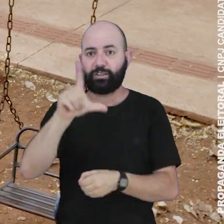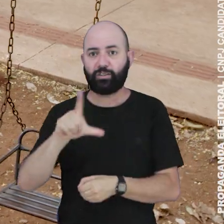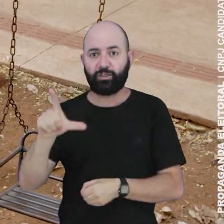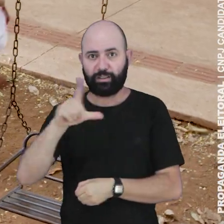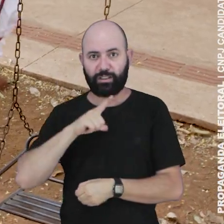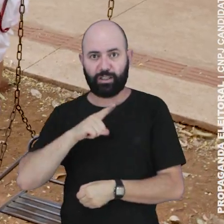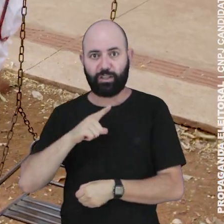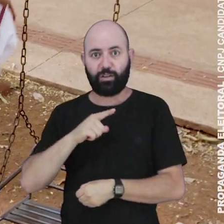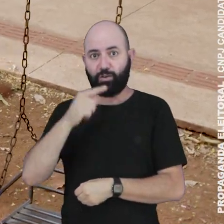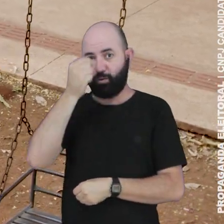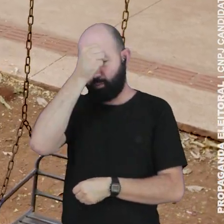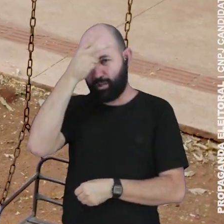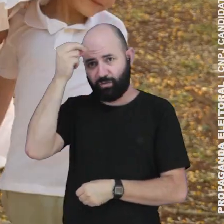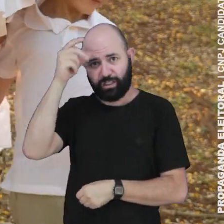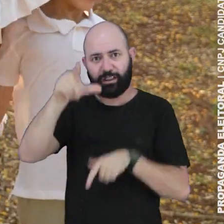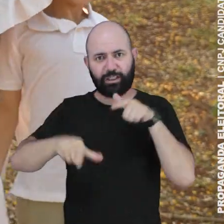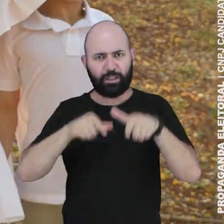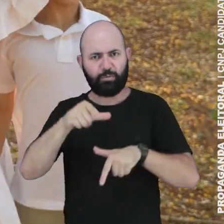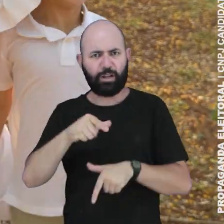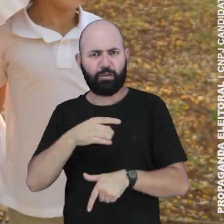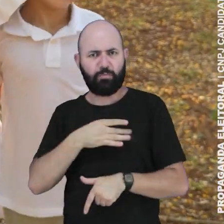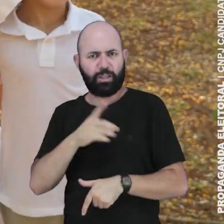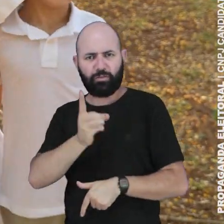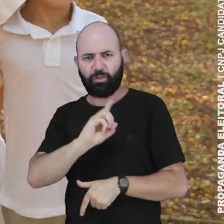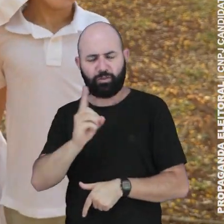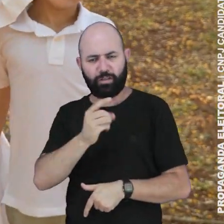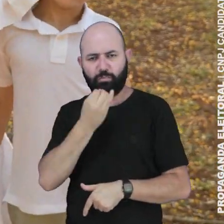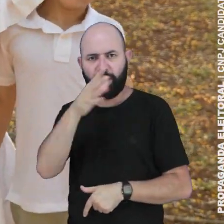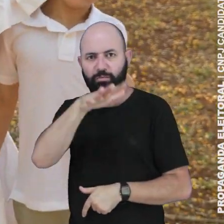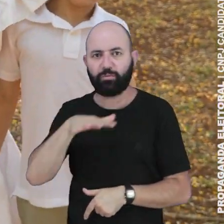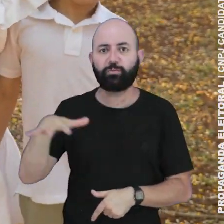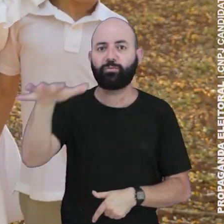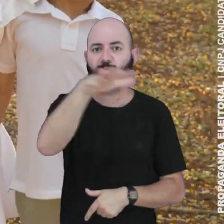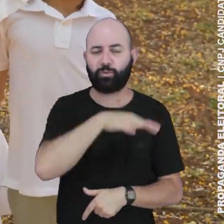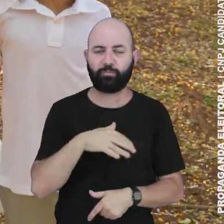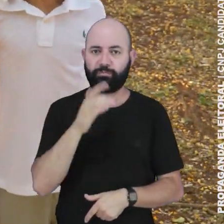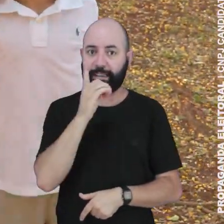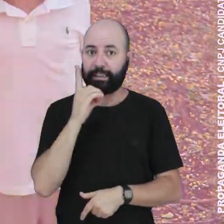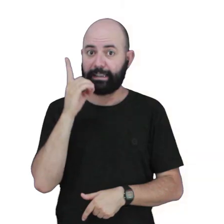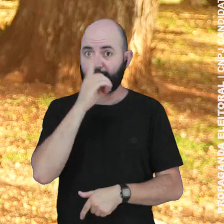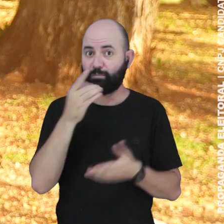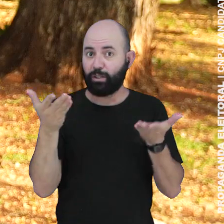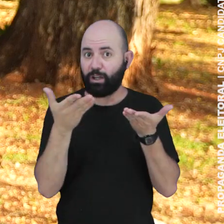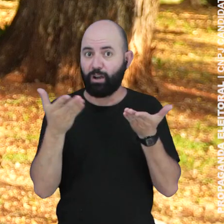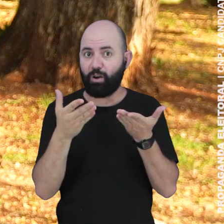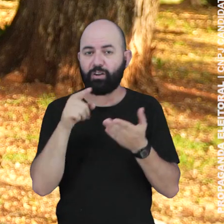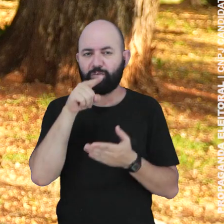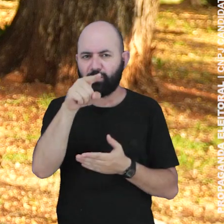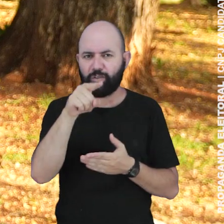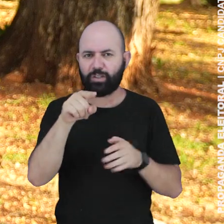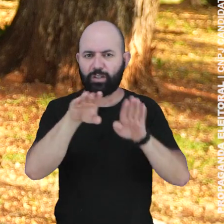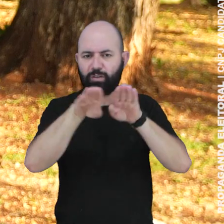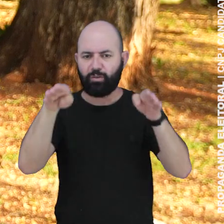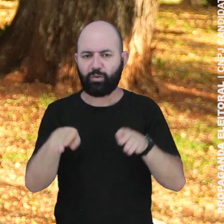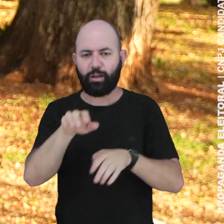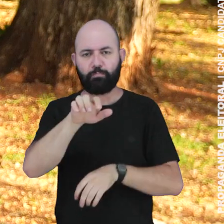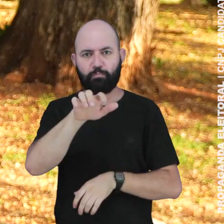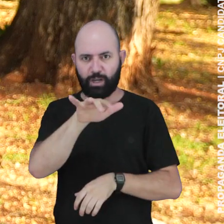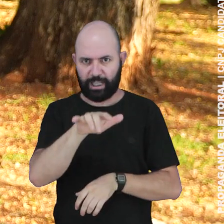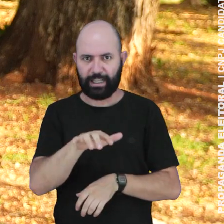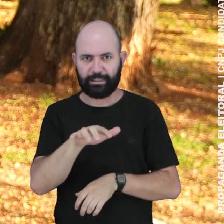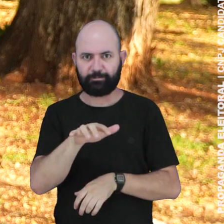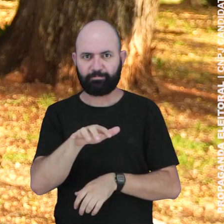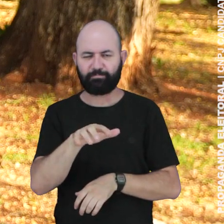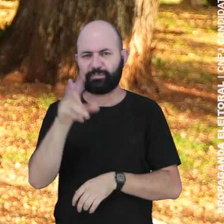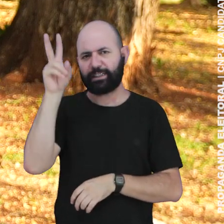Londrina tenha um prefeito que trabalhe sem medo pelo bem de todos. Neste domingo, quando você estiver na